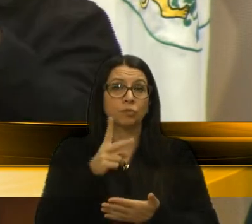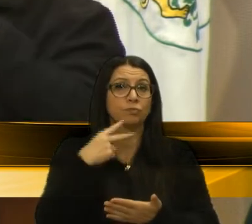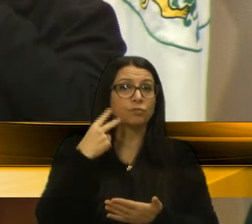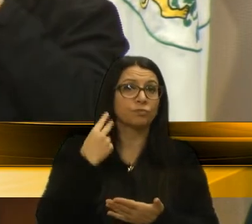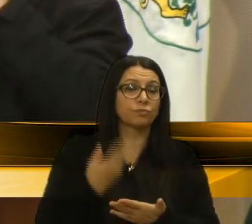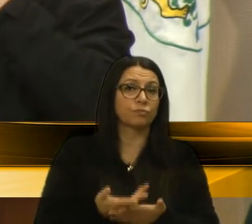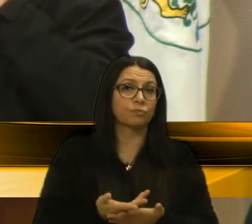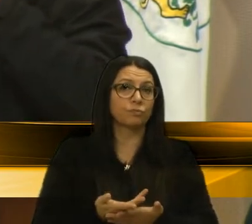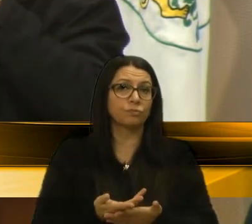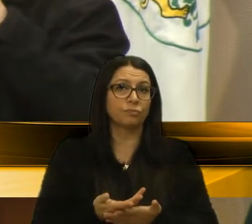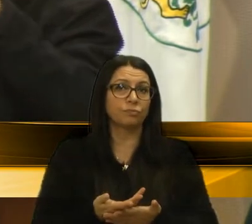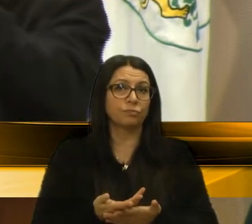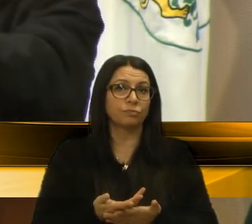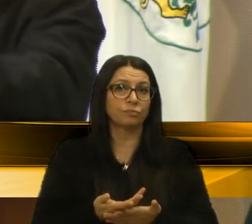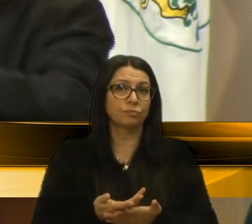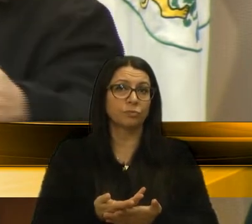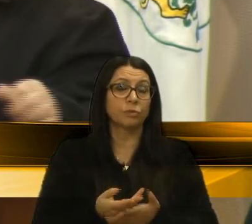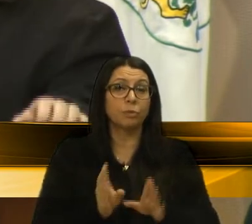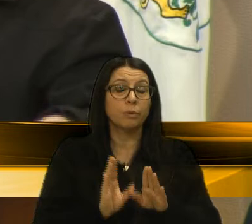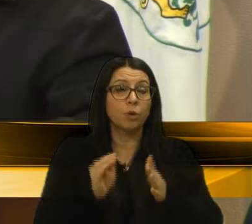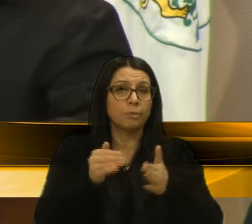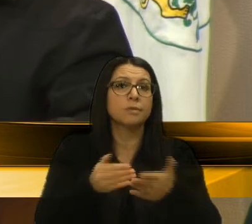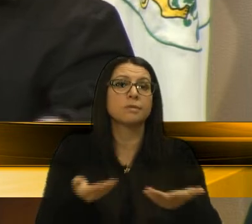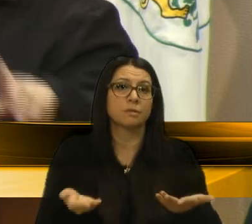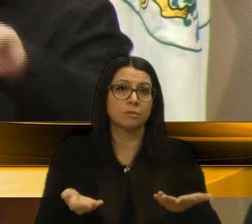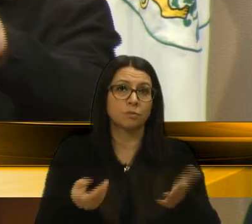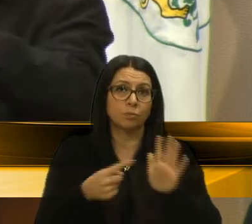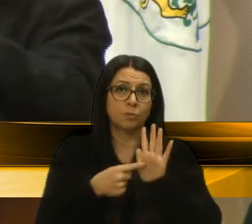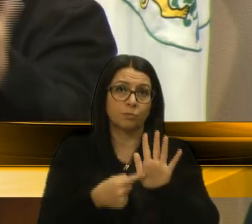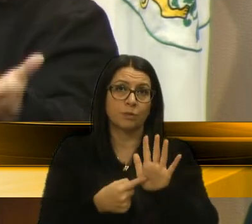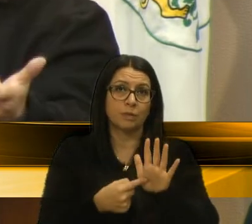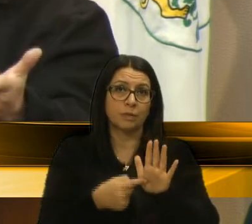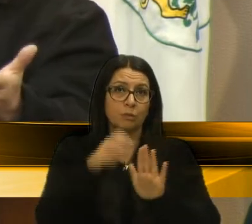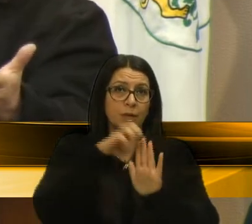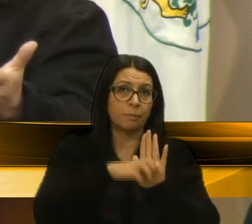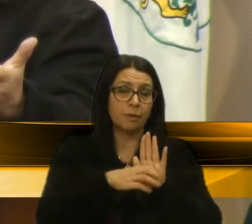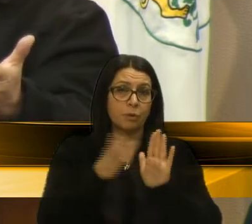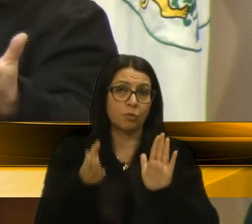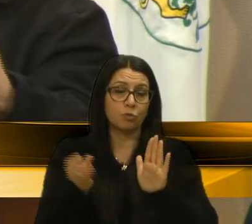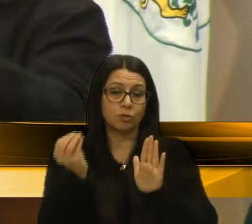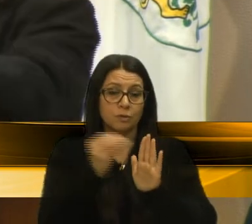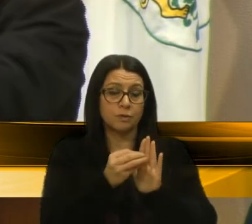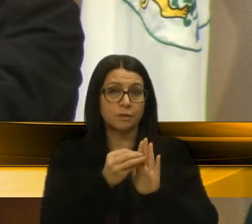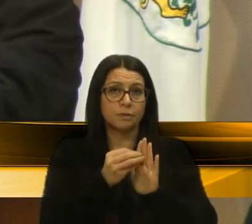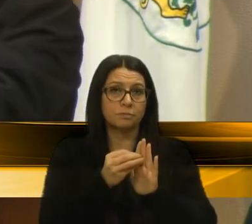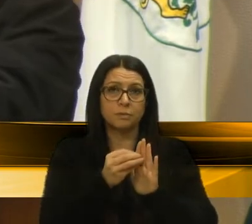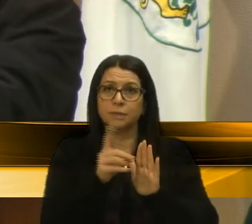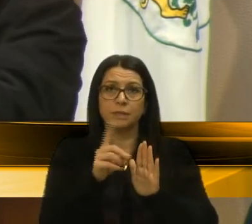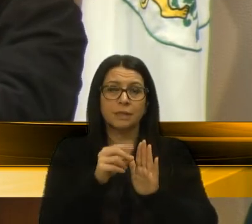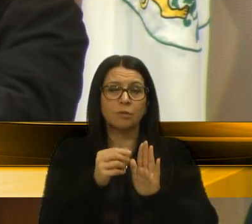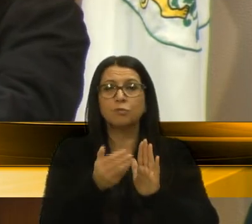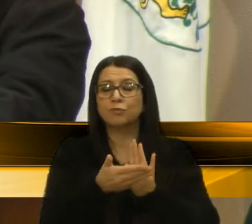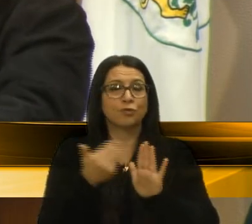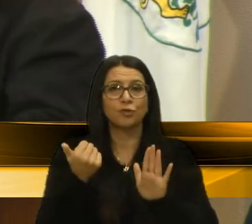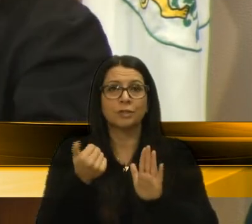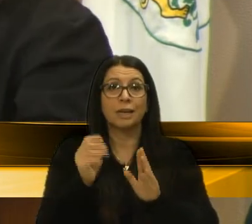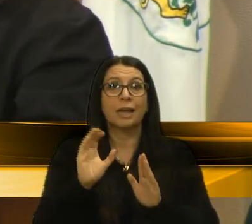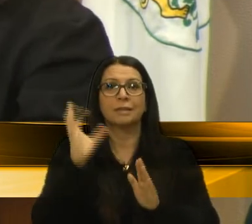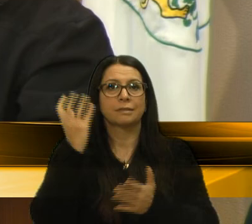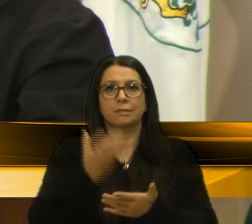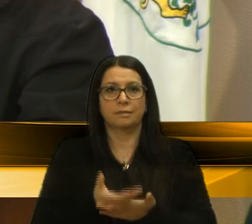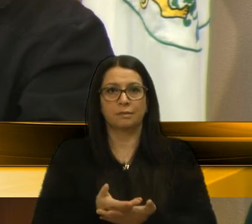vereador, uma comissão, apresentar uma emenda ao atual plano diretor não supre a